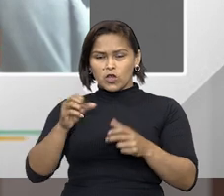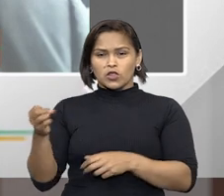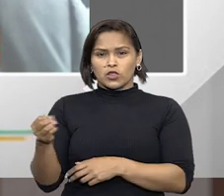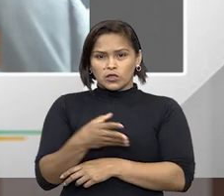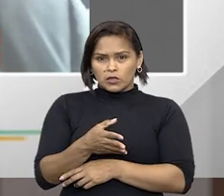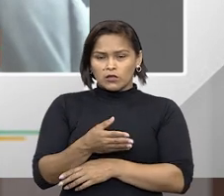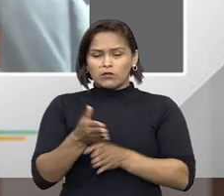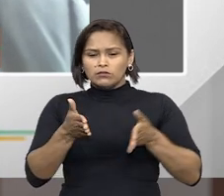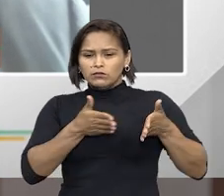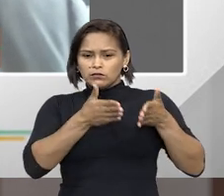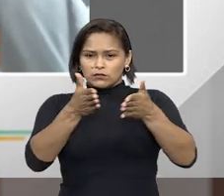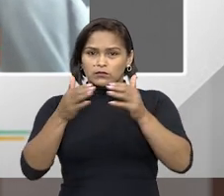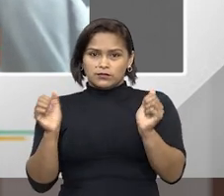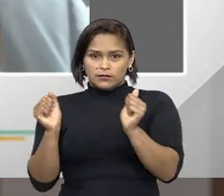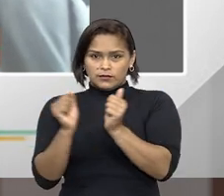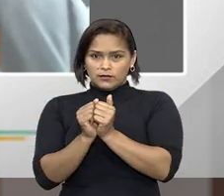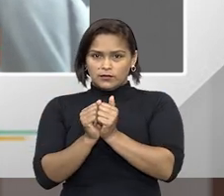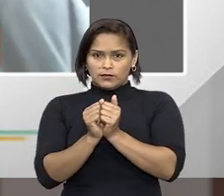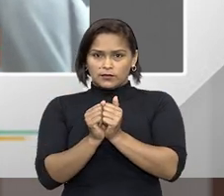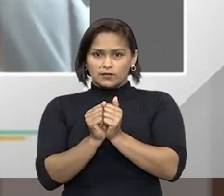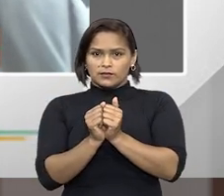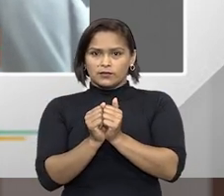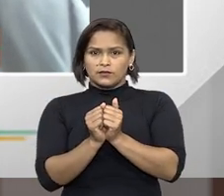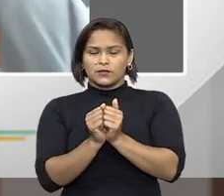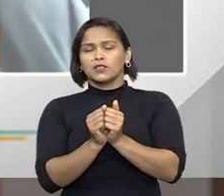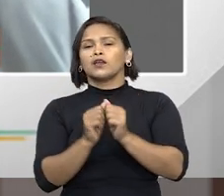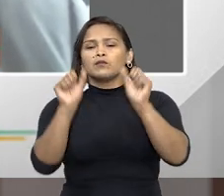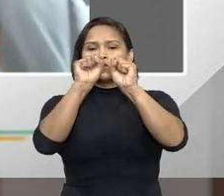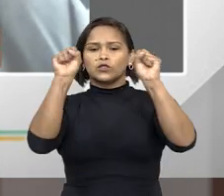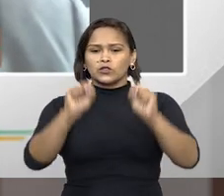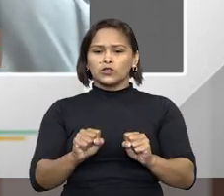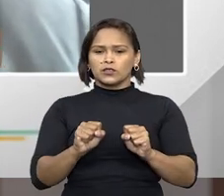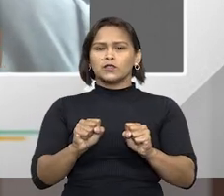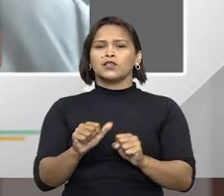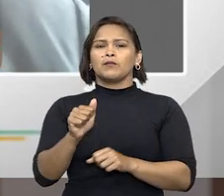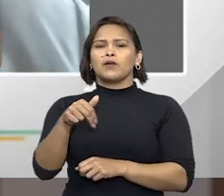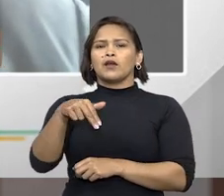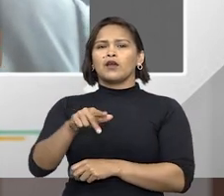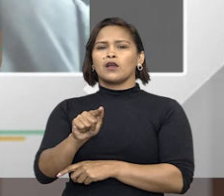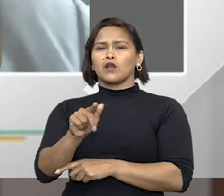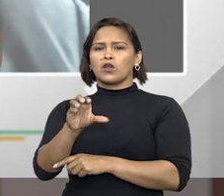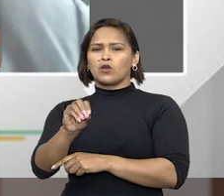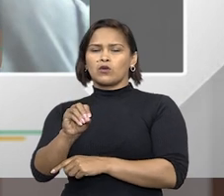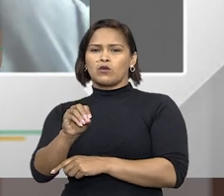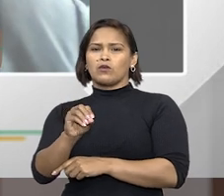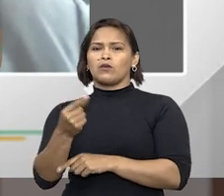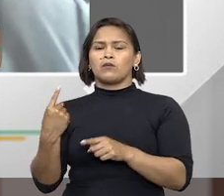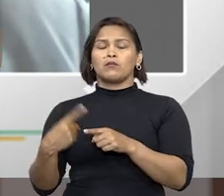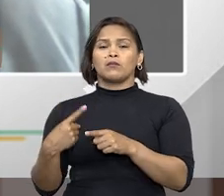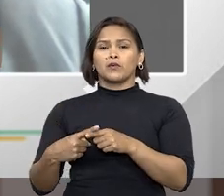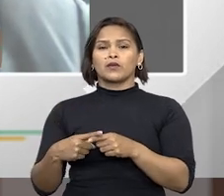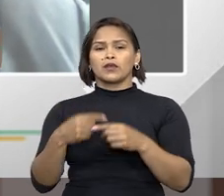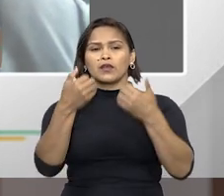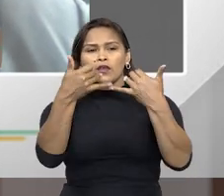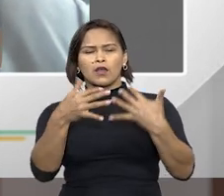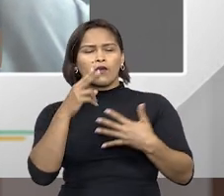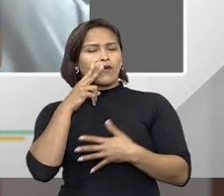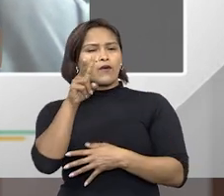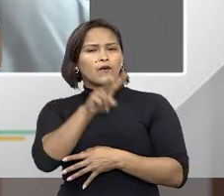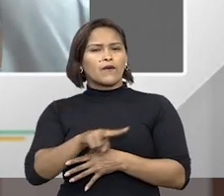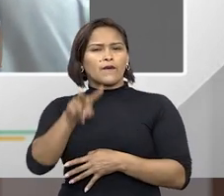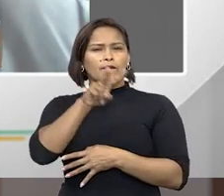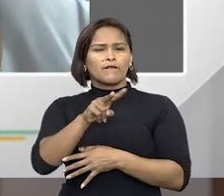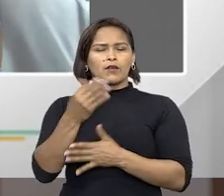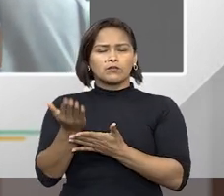o aproxima do sistema anglo-saxônico. É o que vemos com os